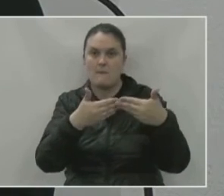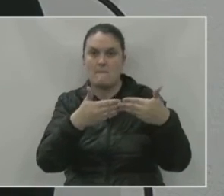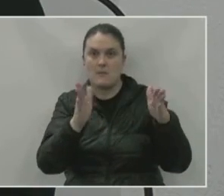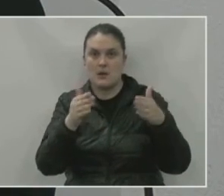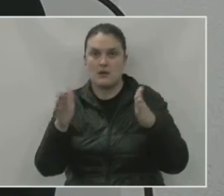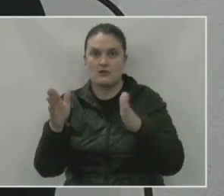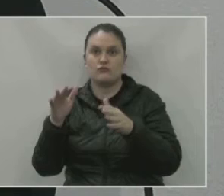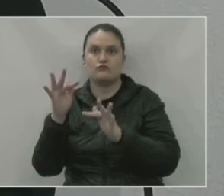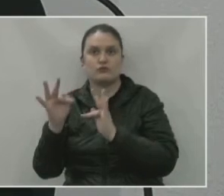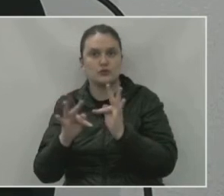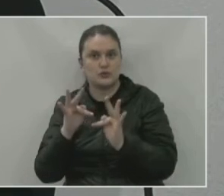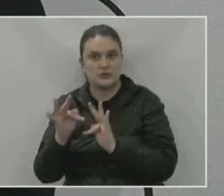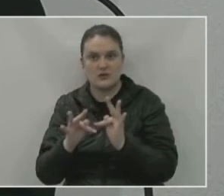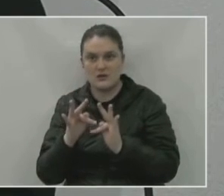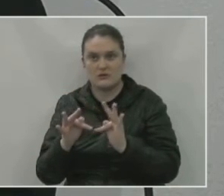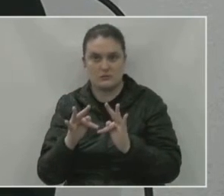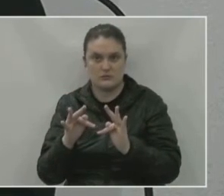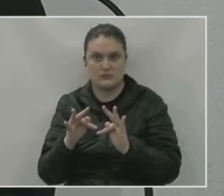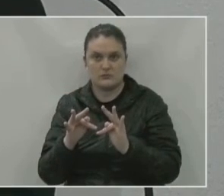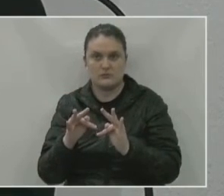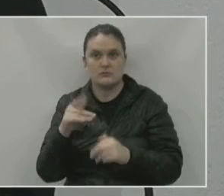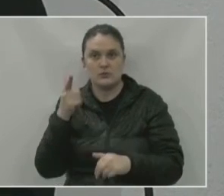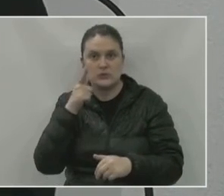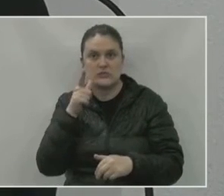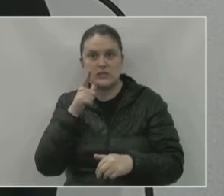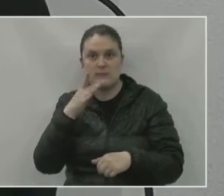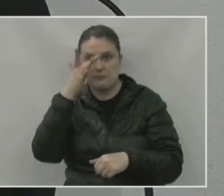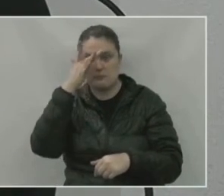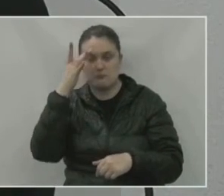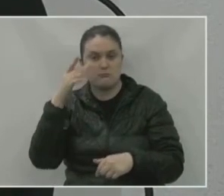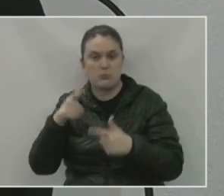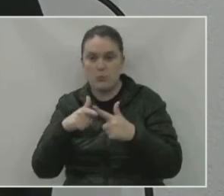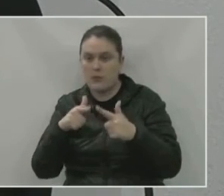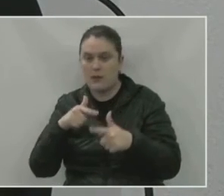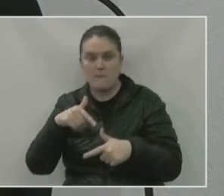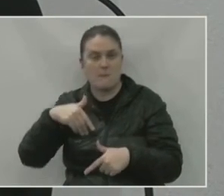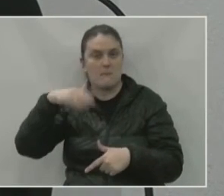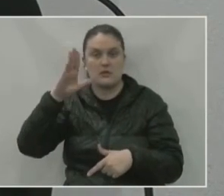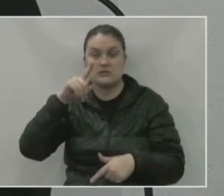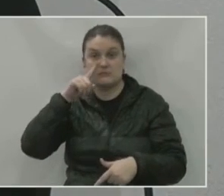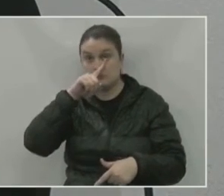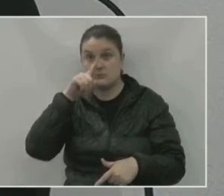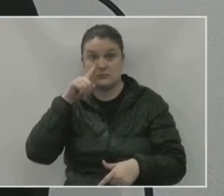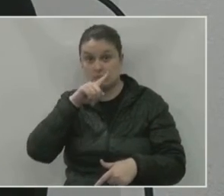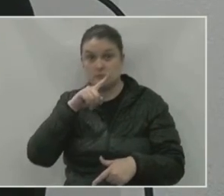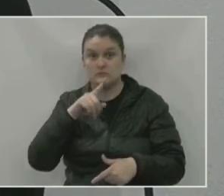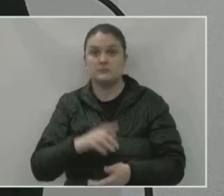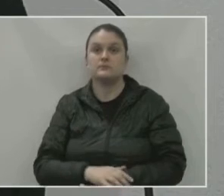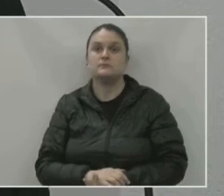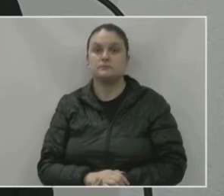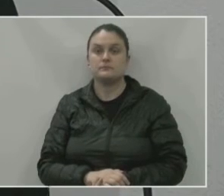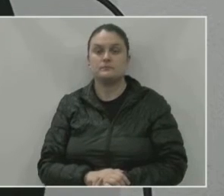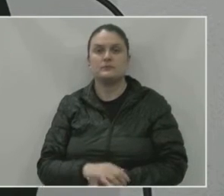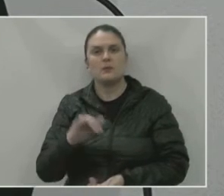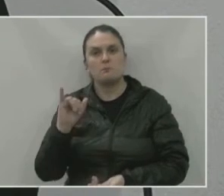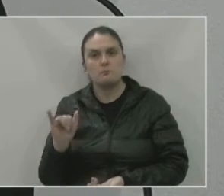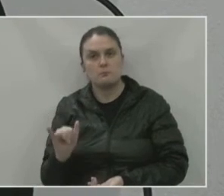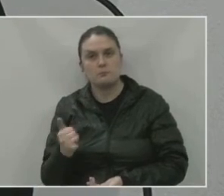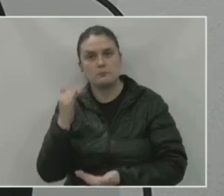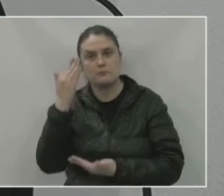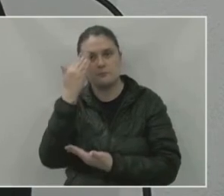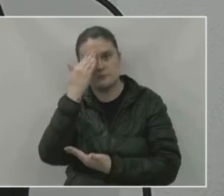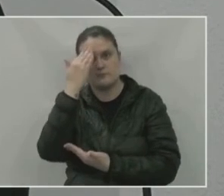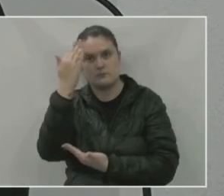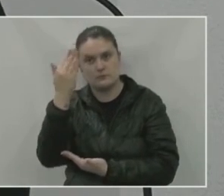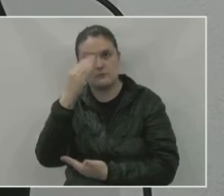e em funcionamento, pelo menos para atender os casos mais graves. Isso nós estamos sempre presentes. Aproveitar aqui e